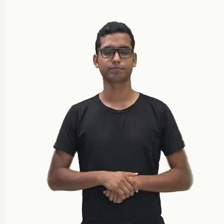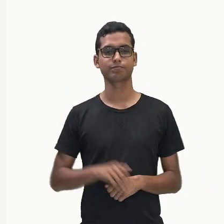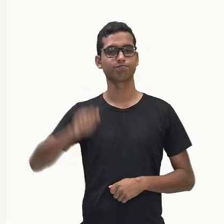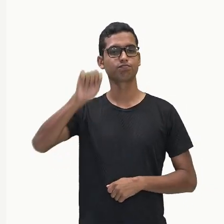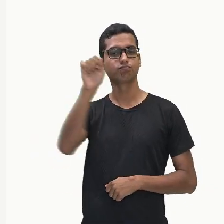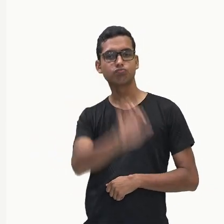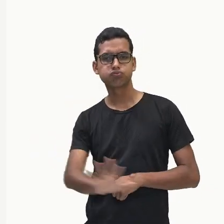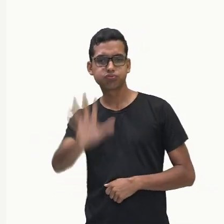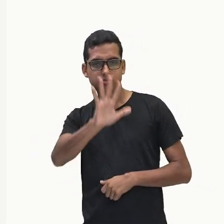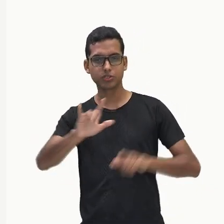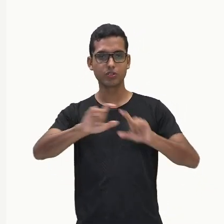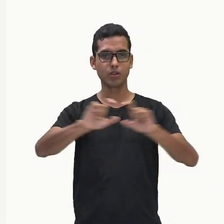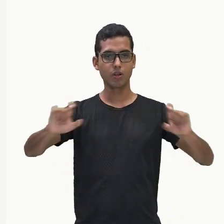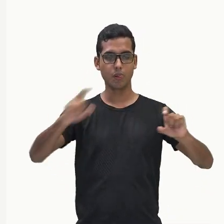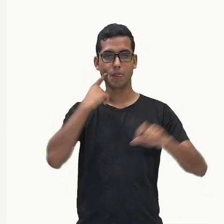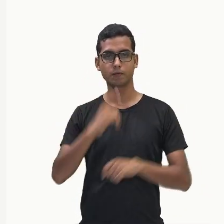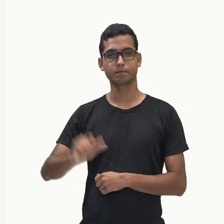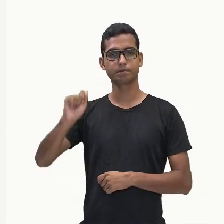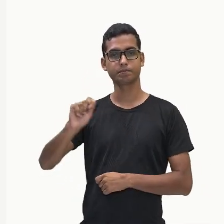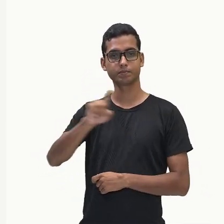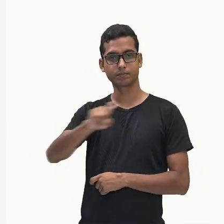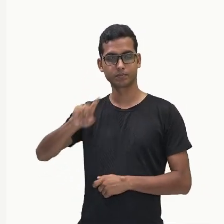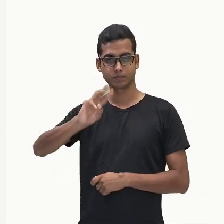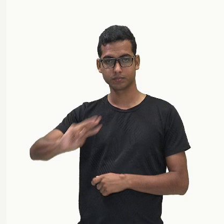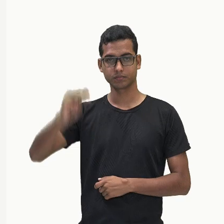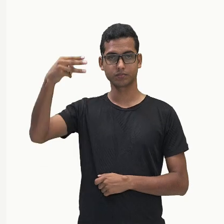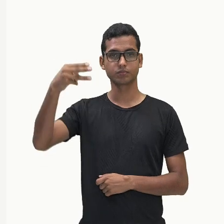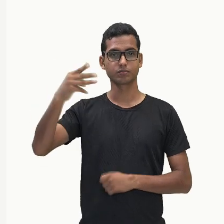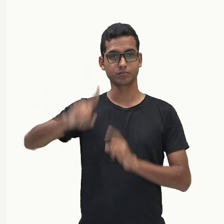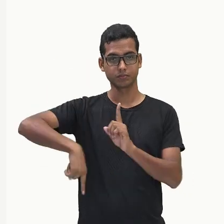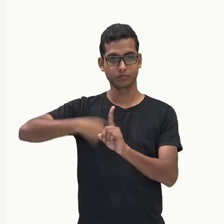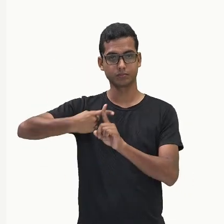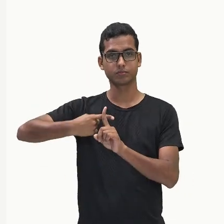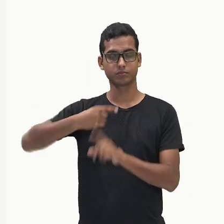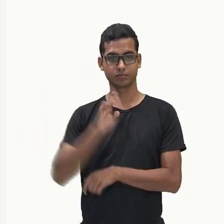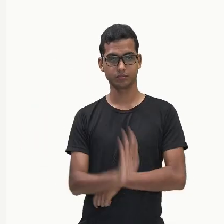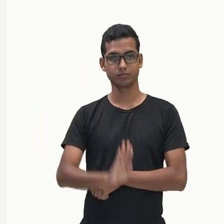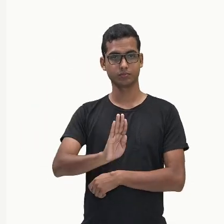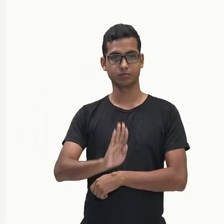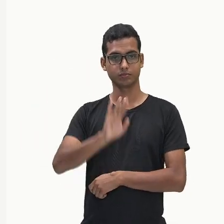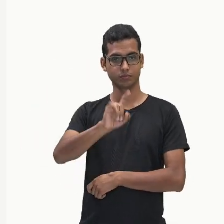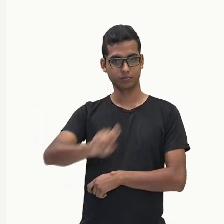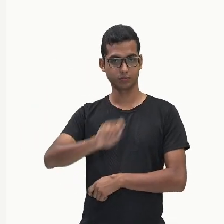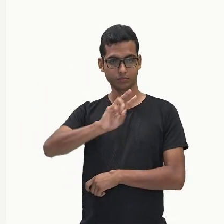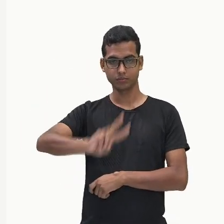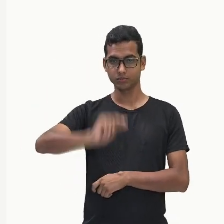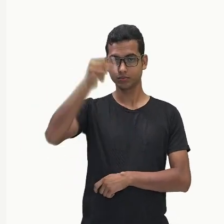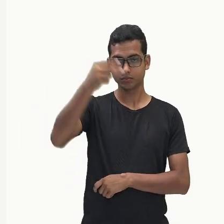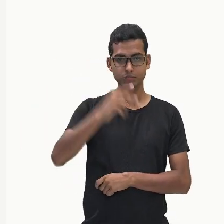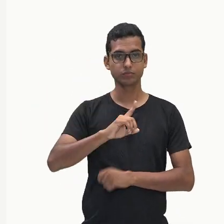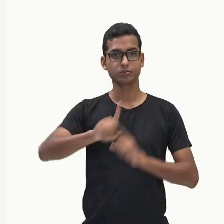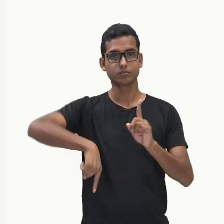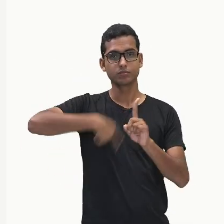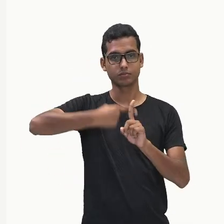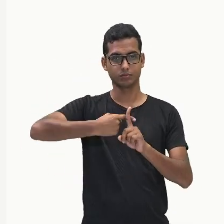né? ax elevado ao cubo mais bx ao quadrado